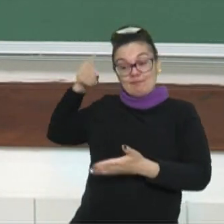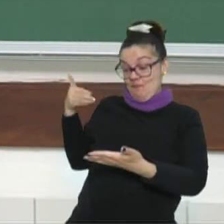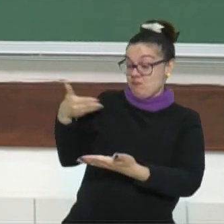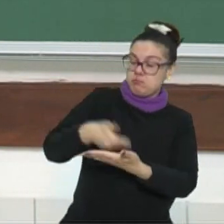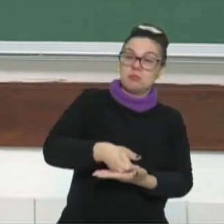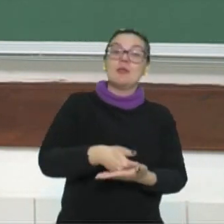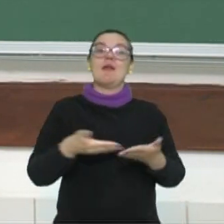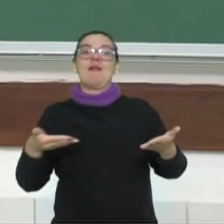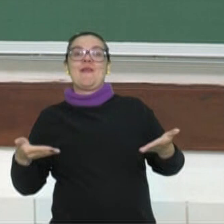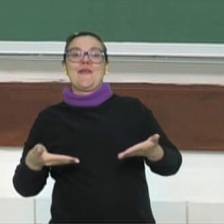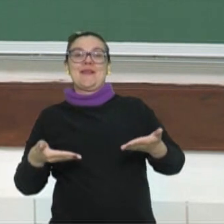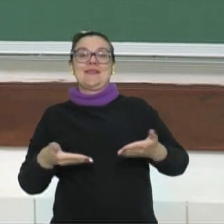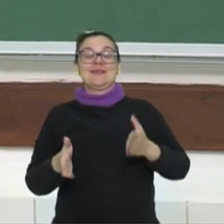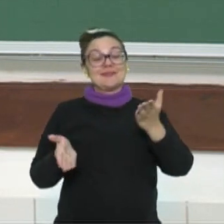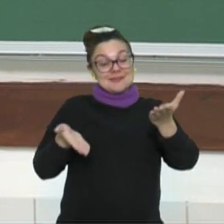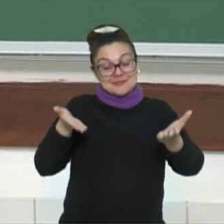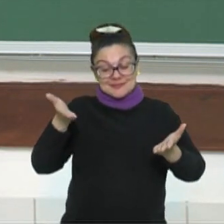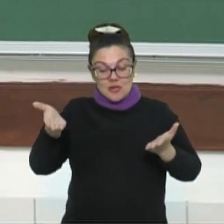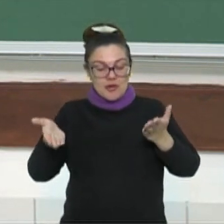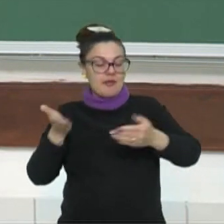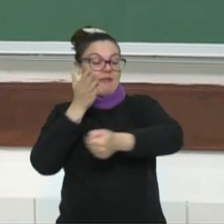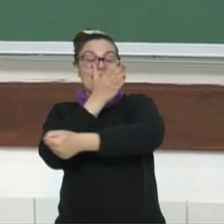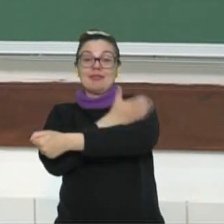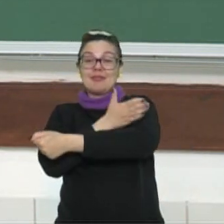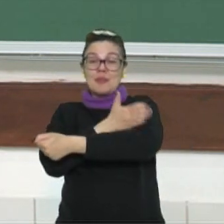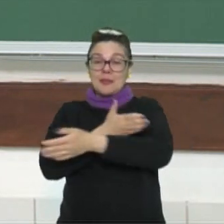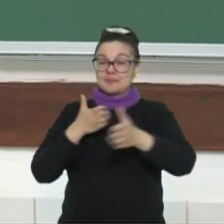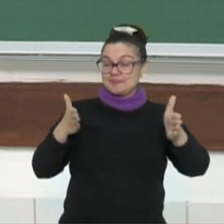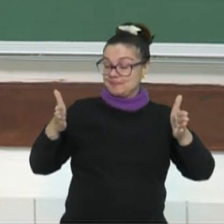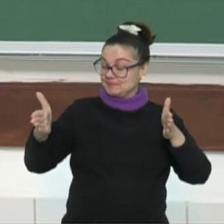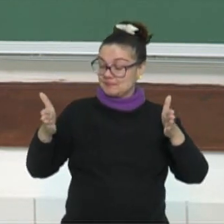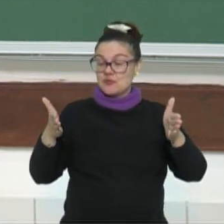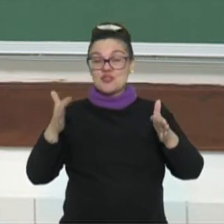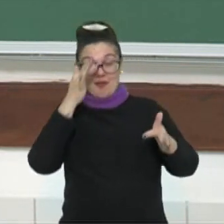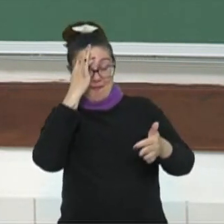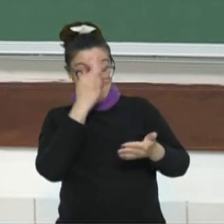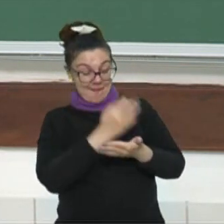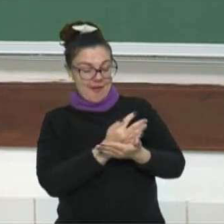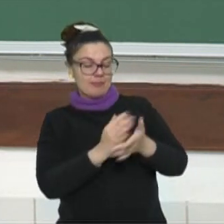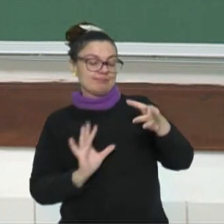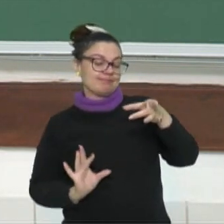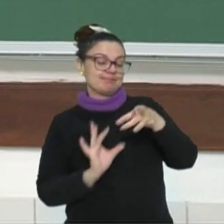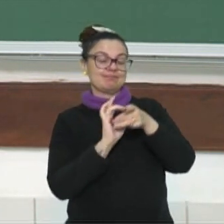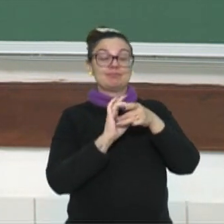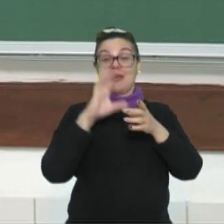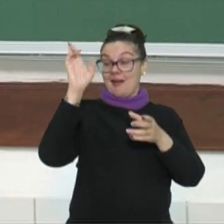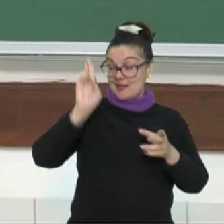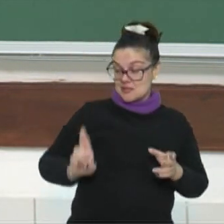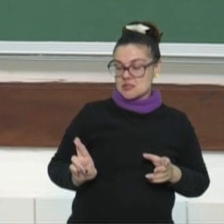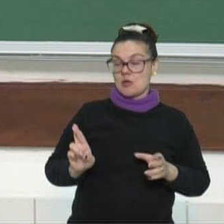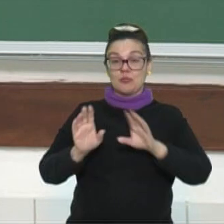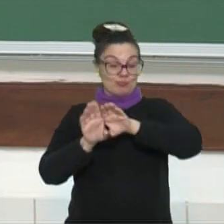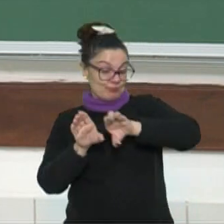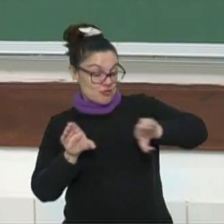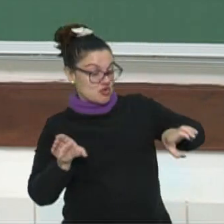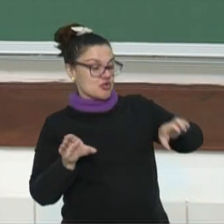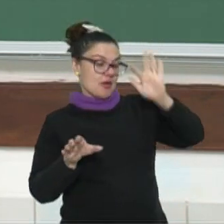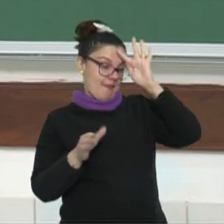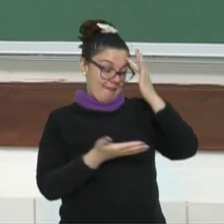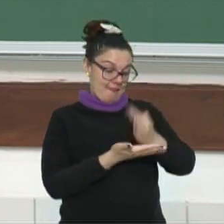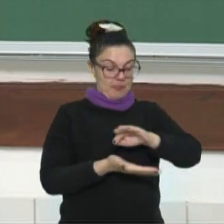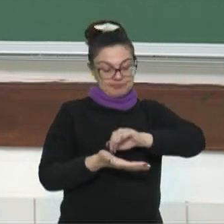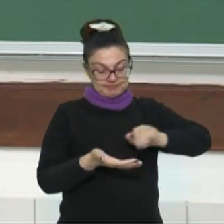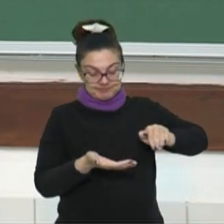muita força, né? Enquanto ali no período medieval tinha uma vinculação entre fé e razão muito forte, agora a gente tem aqui a